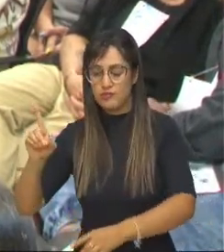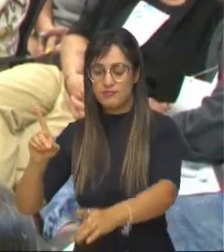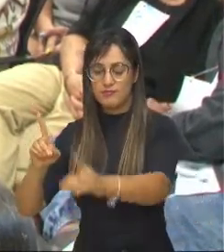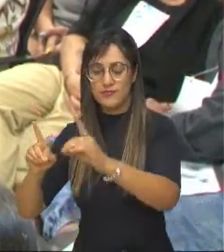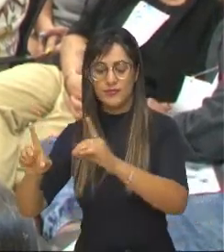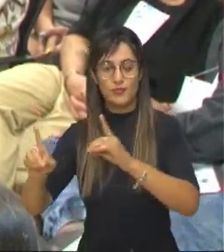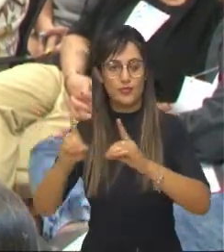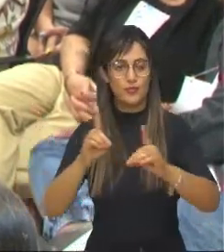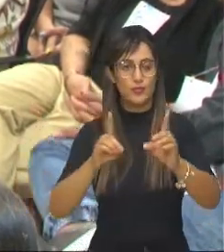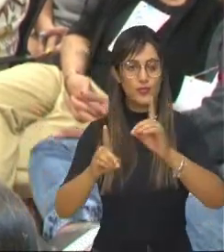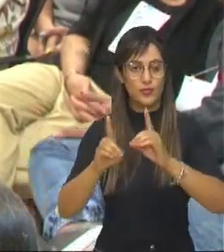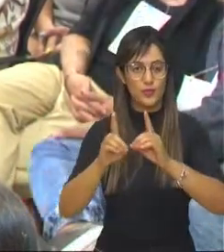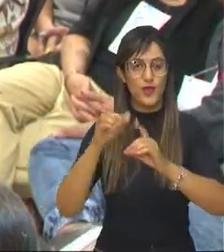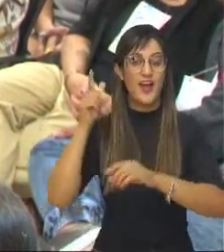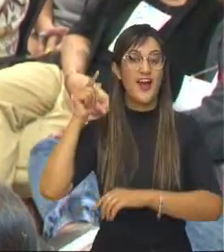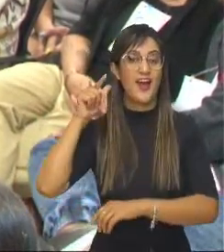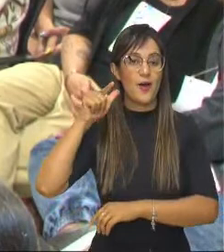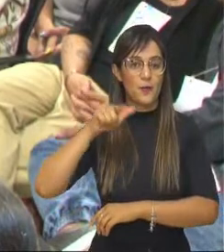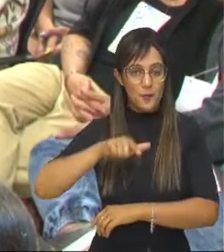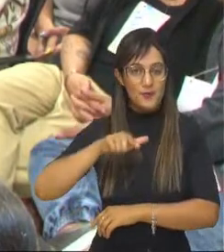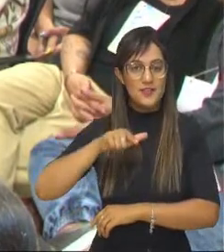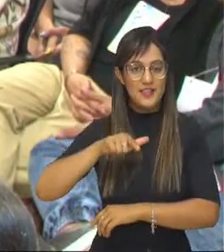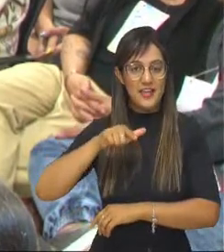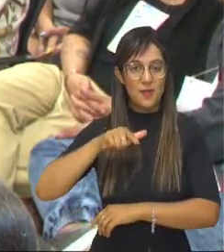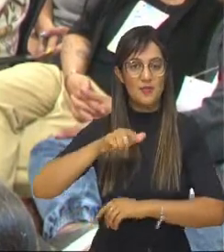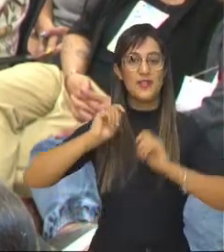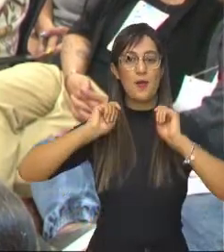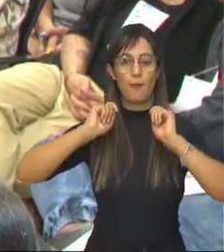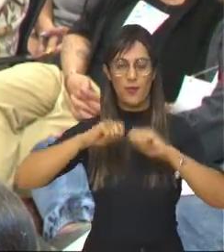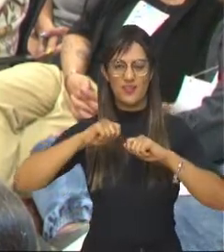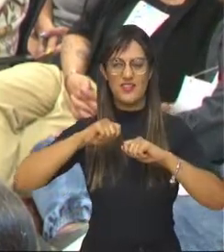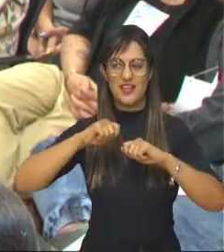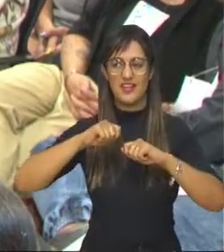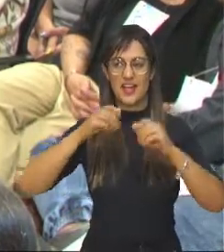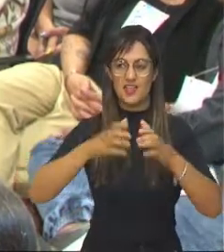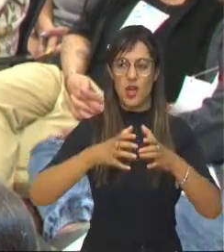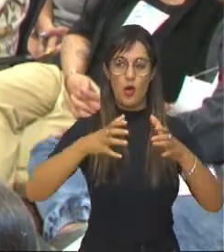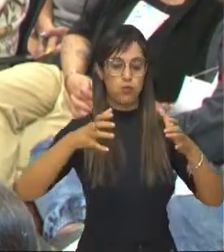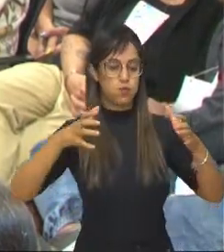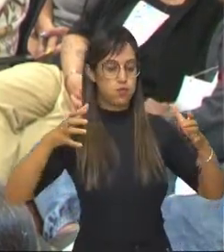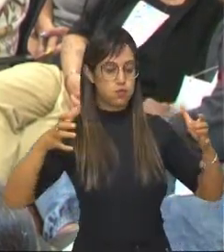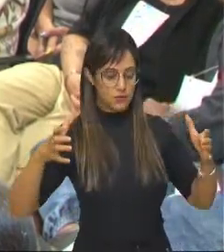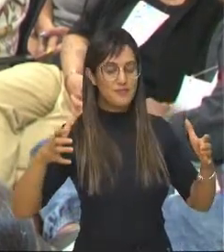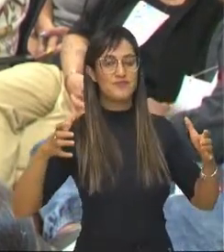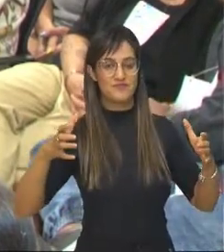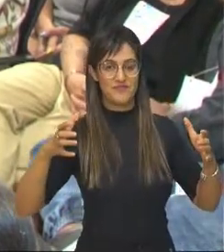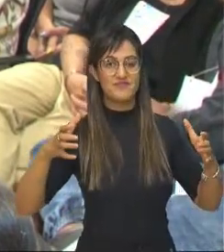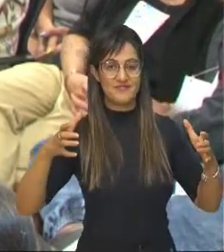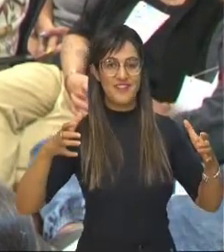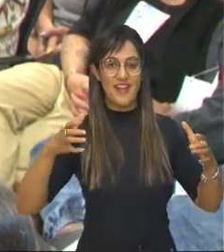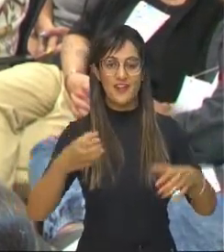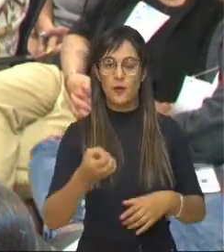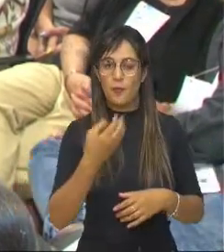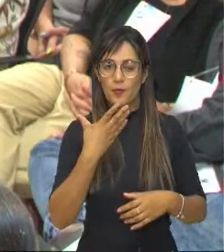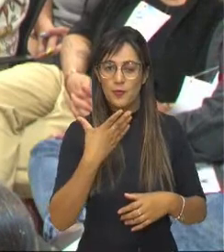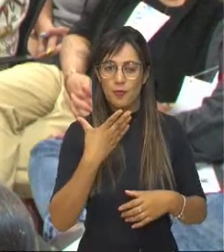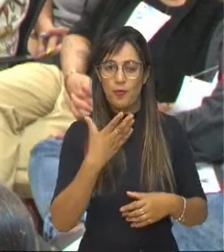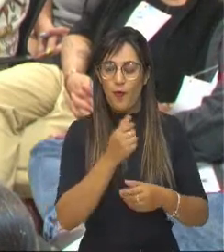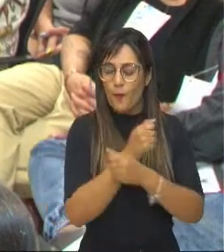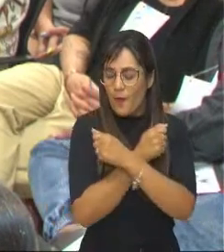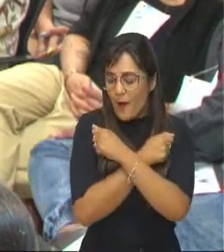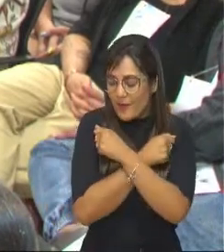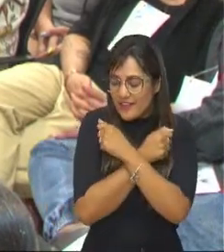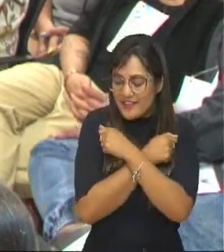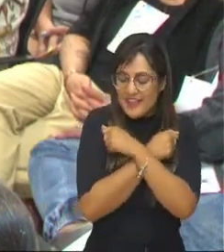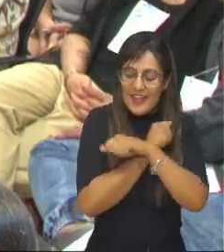E conseguiremos ser a potencialidade que a gente tem para ser. Então, assim, é muito bom poder abraçar um ao outro, poder